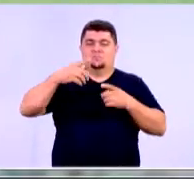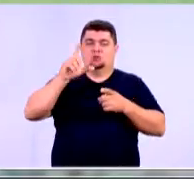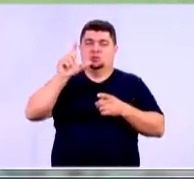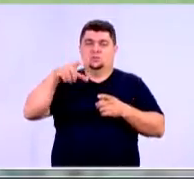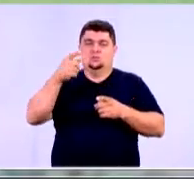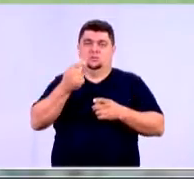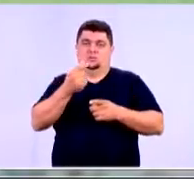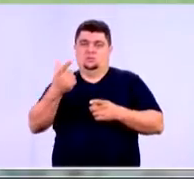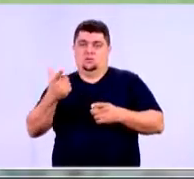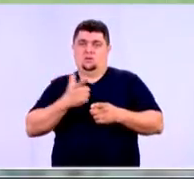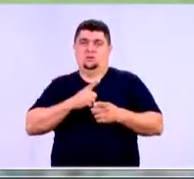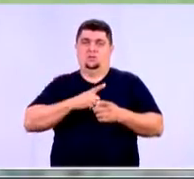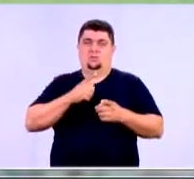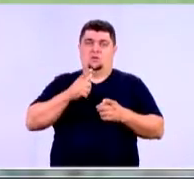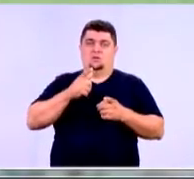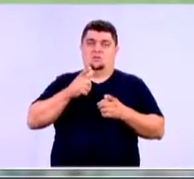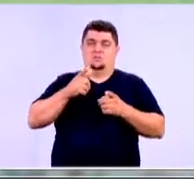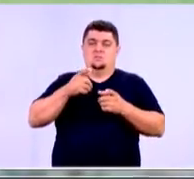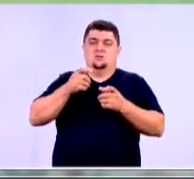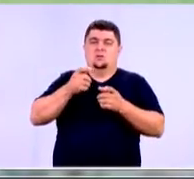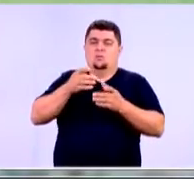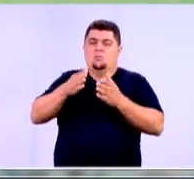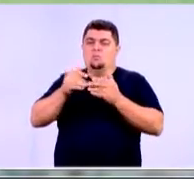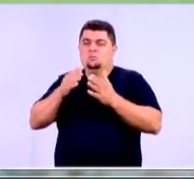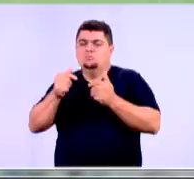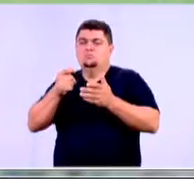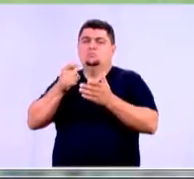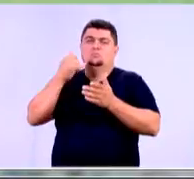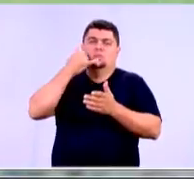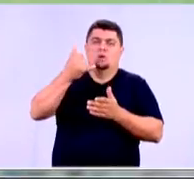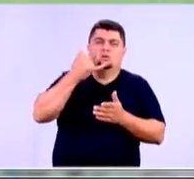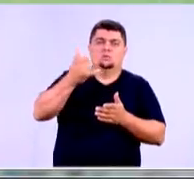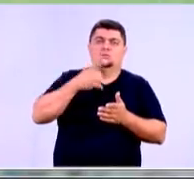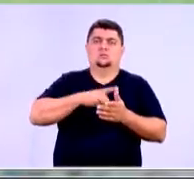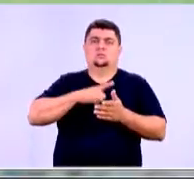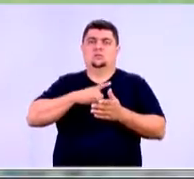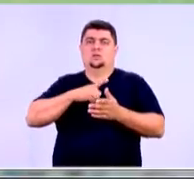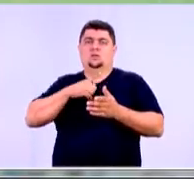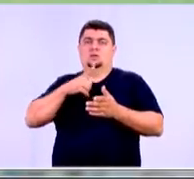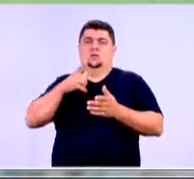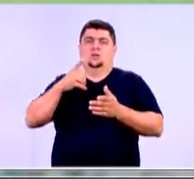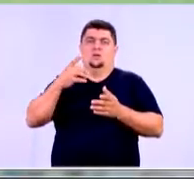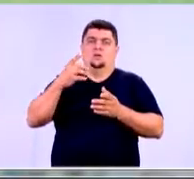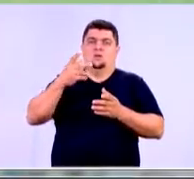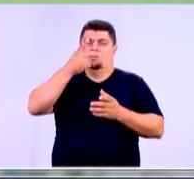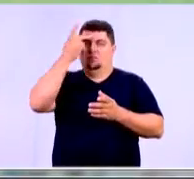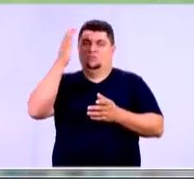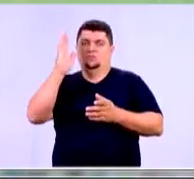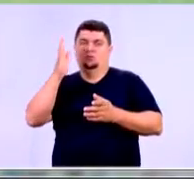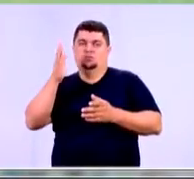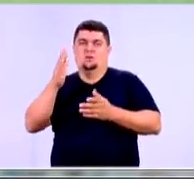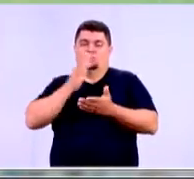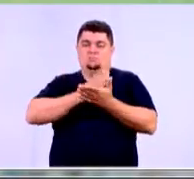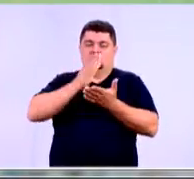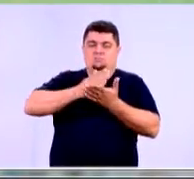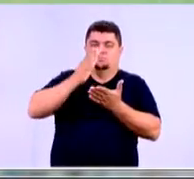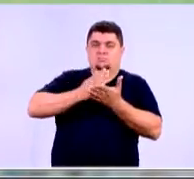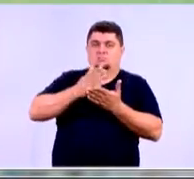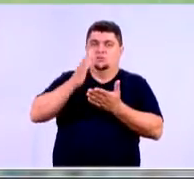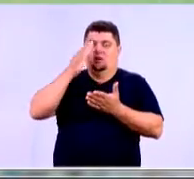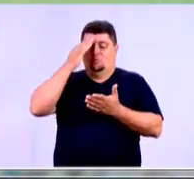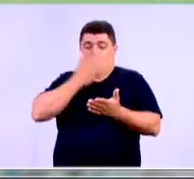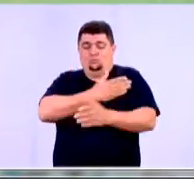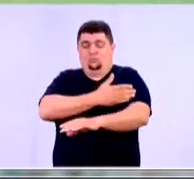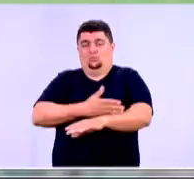e a cobrança tempestiva das dívidas, pois sua clientela já está acostumada a comprar a prazo na loja Passo